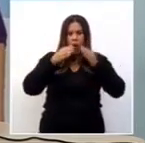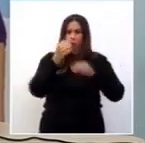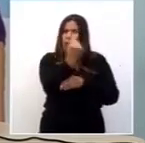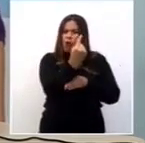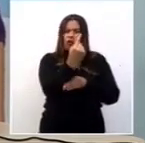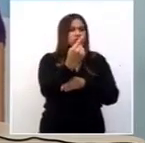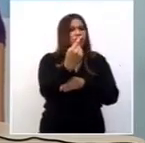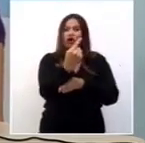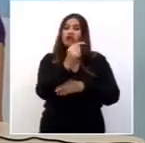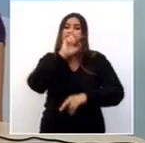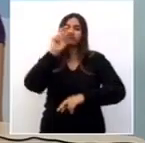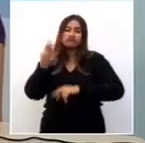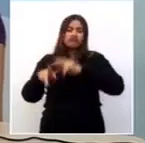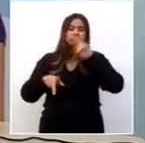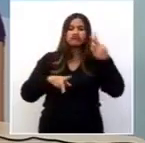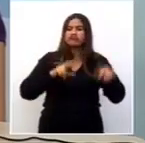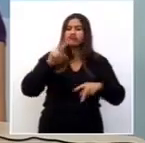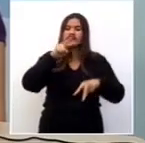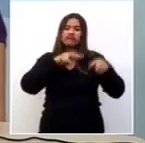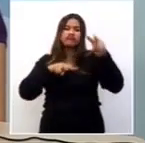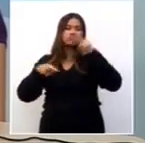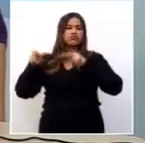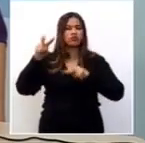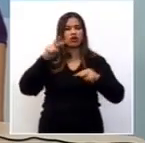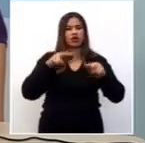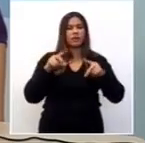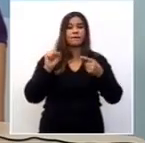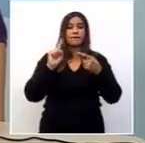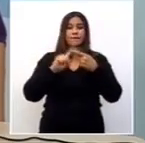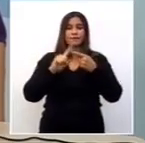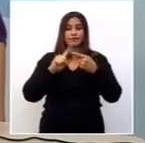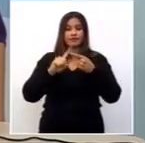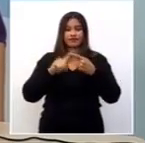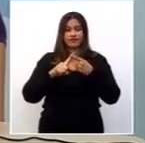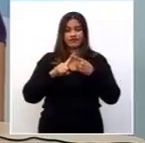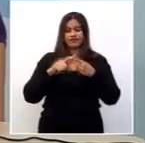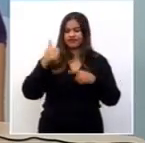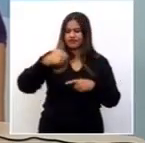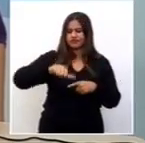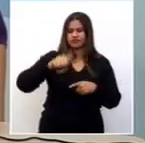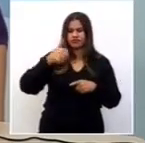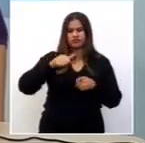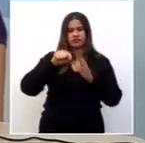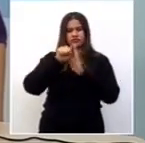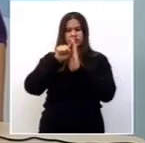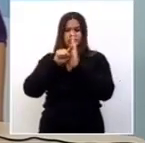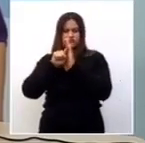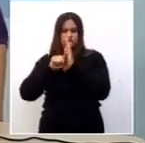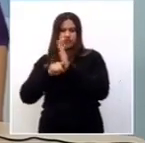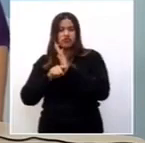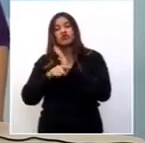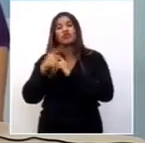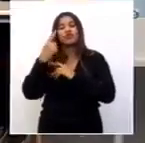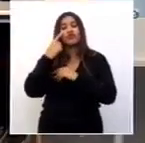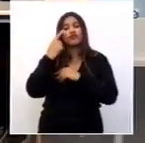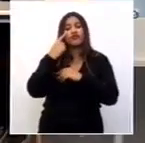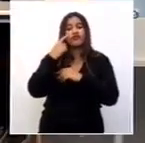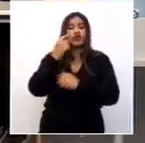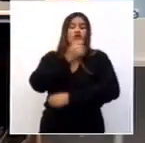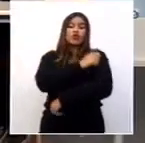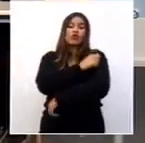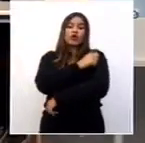O primeiro, no percurso, é realizar a avaliação diagnóstica, ou seja, observar os saberes prévios